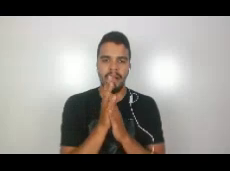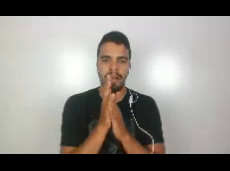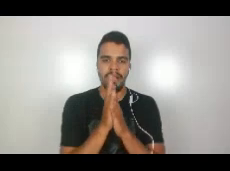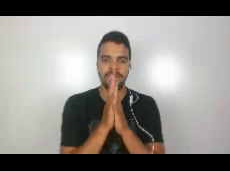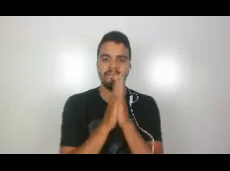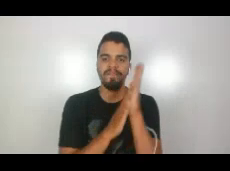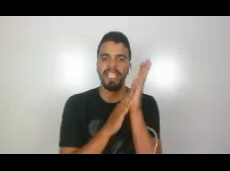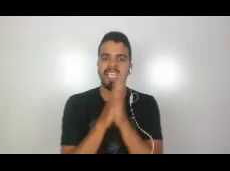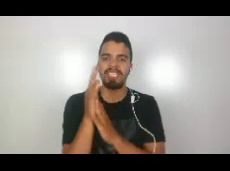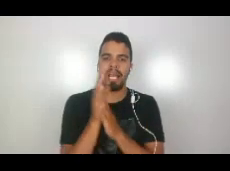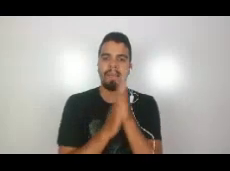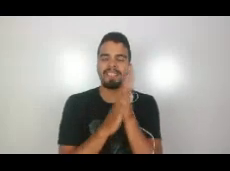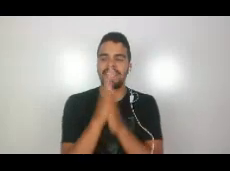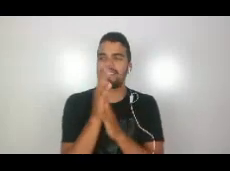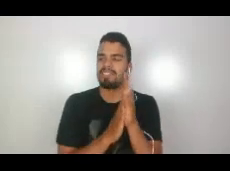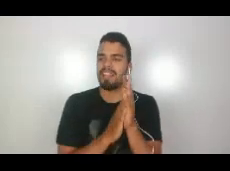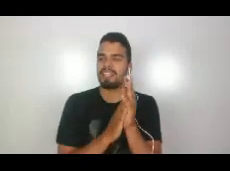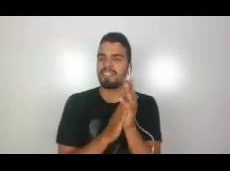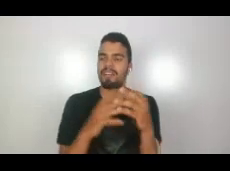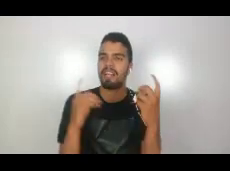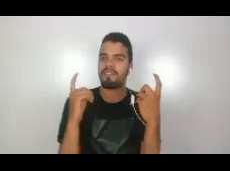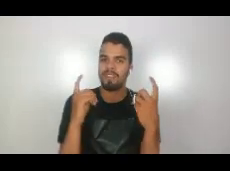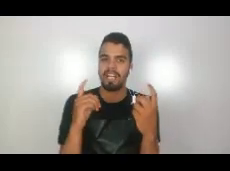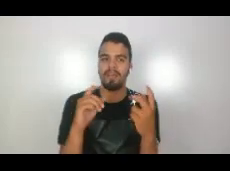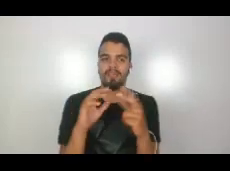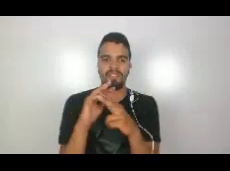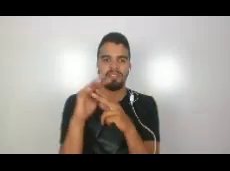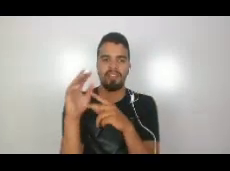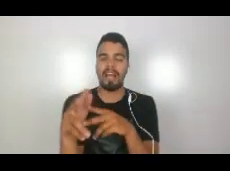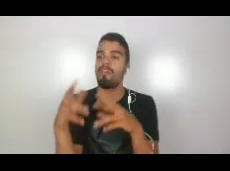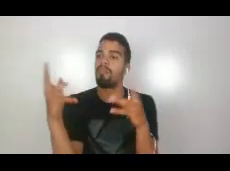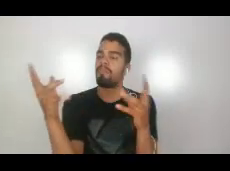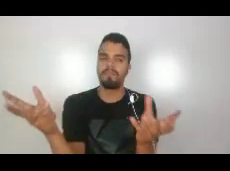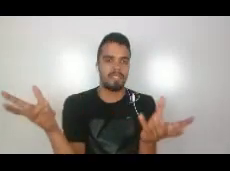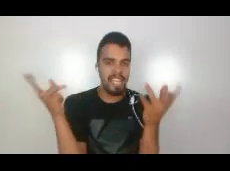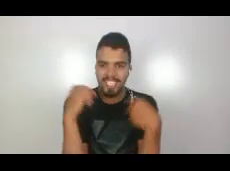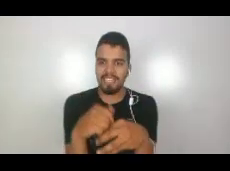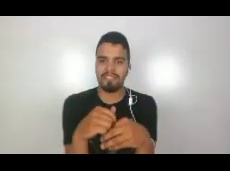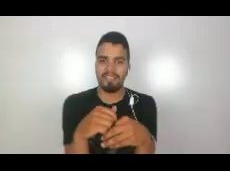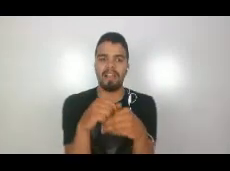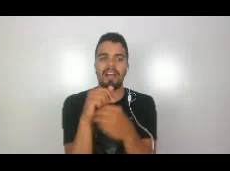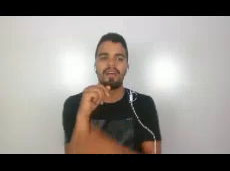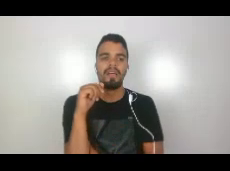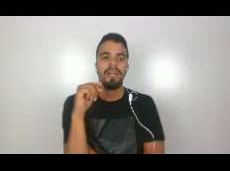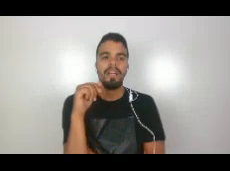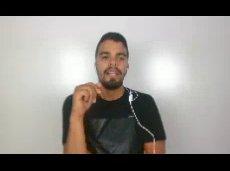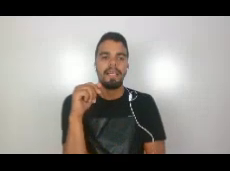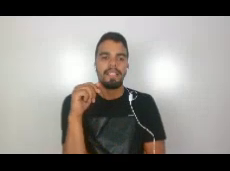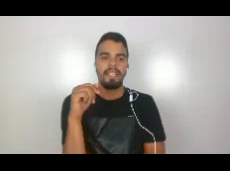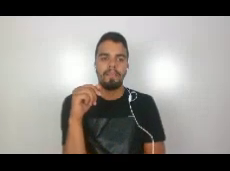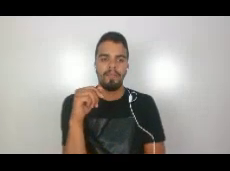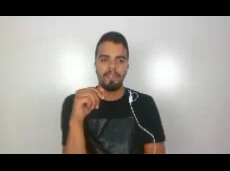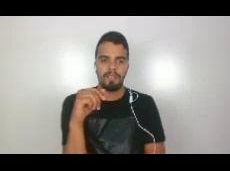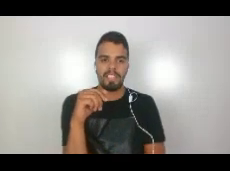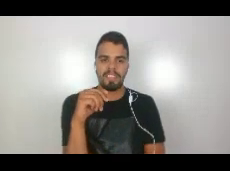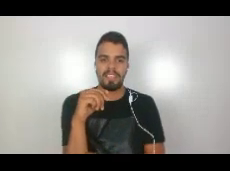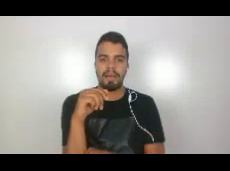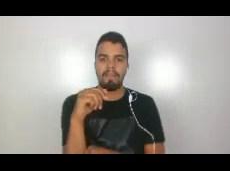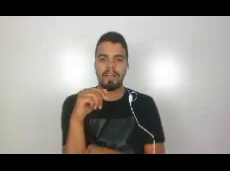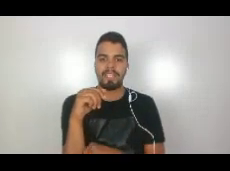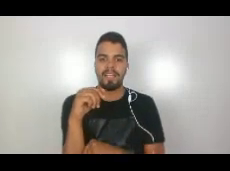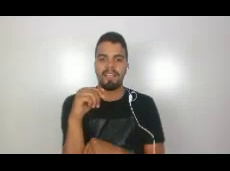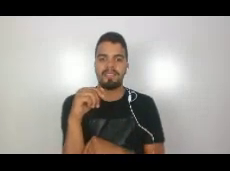a sua câmera, e deixar armazenado no seu celular. Então, grava com a sua câmera ou com o seu celular, ou tem que estar no celular. Depois,